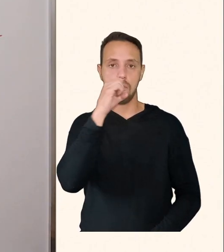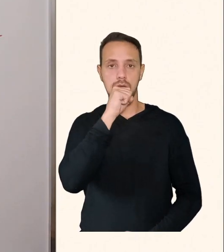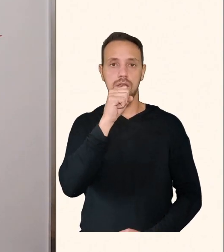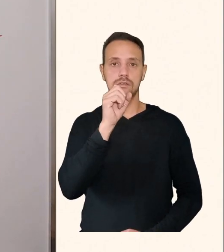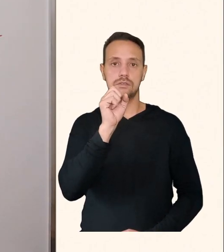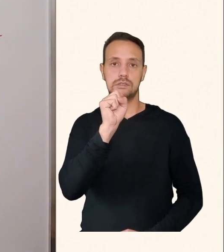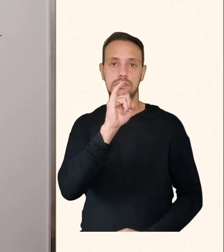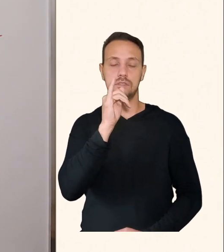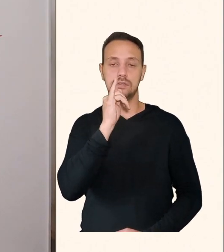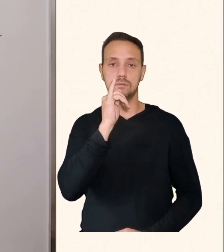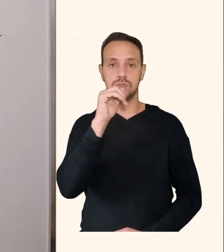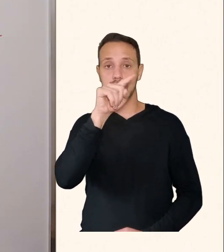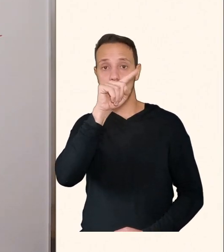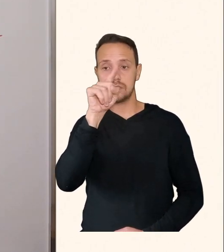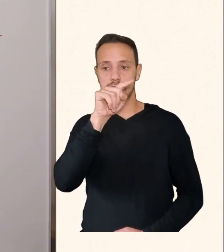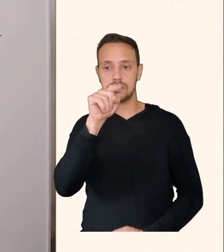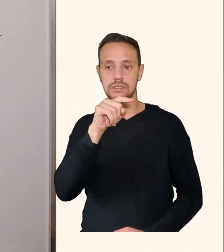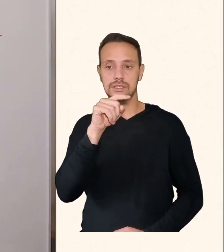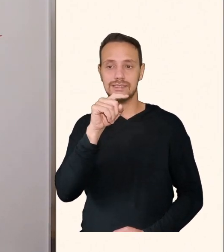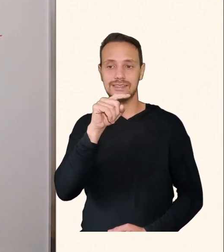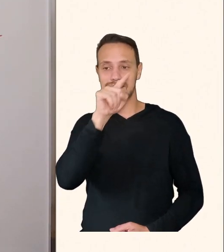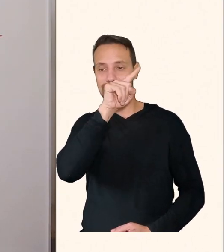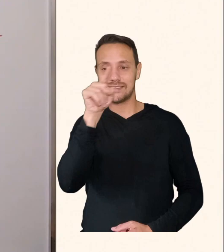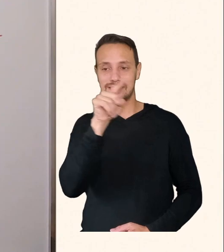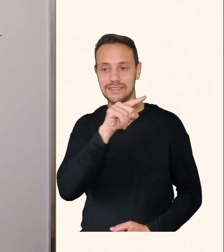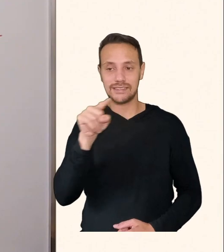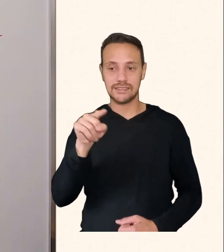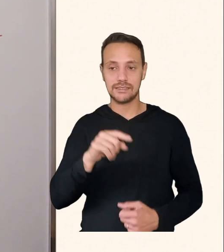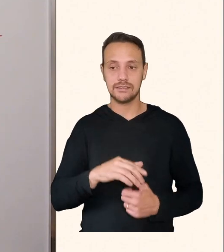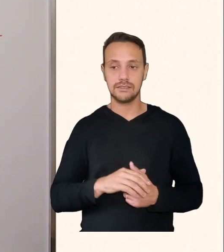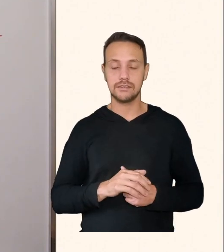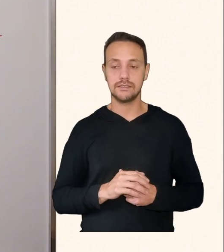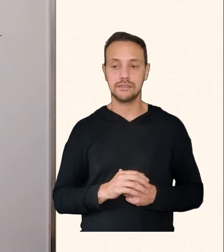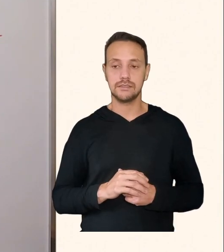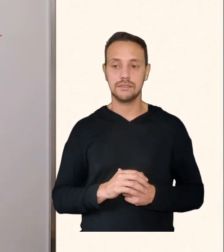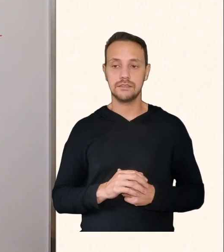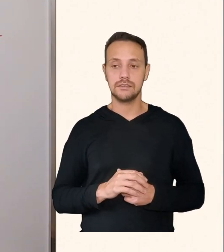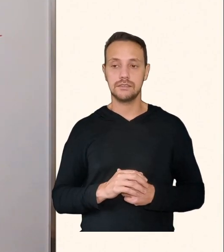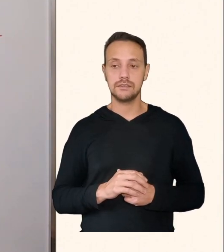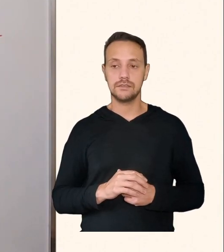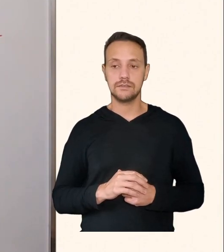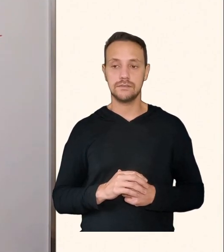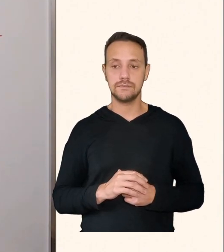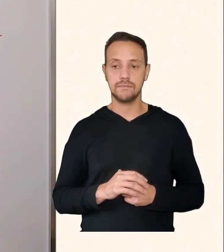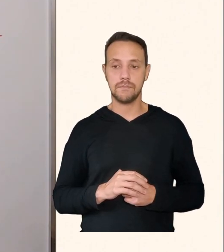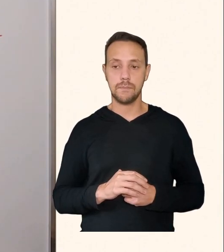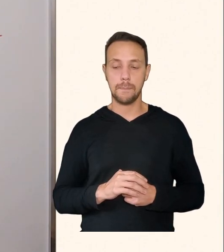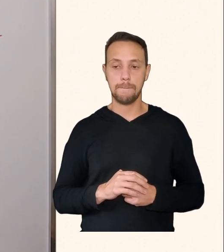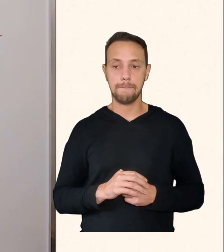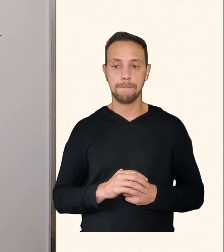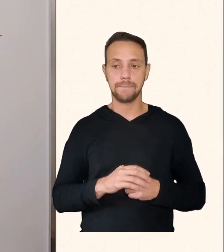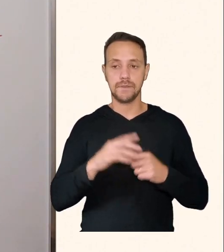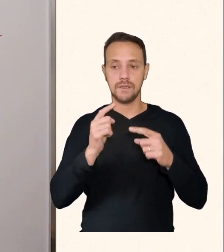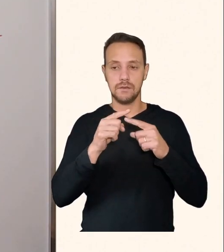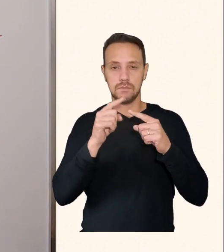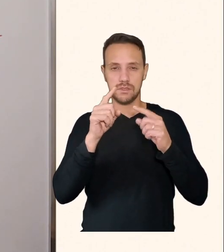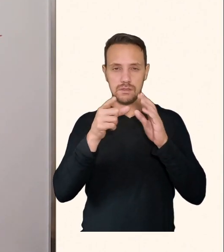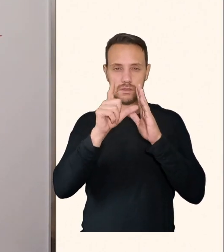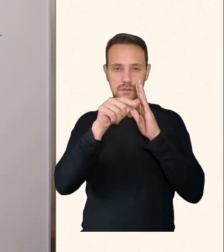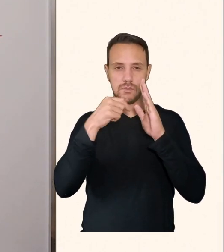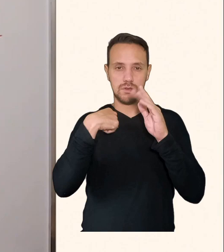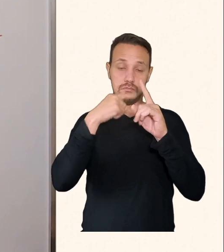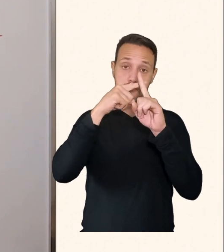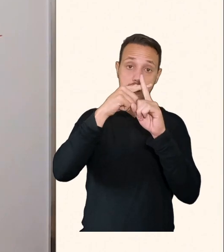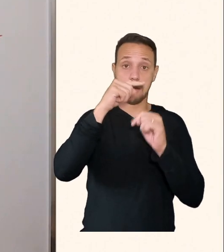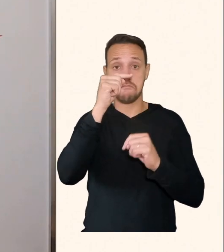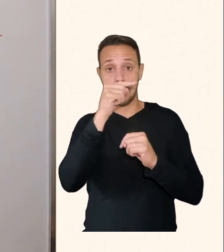K, chapéu. Eu vou deixar um espacinho para a gente escrever depois positivo ou negativo, para saber se é para um lado ou para o outro, beleza? Bom, I